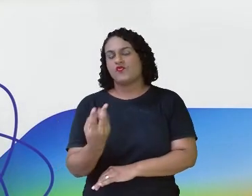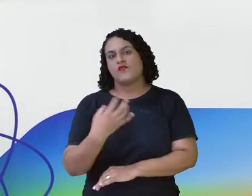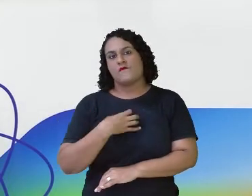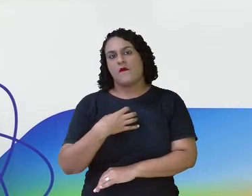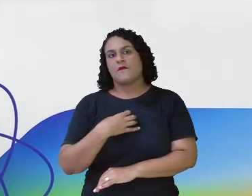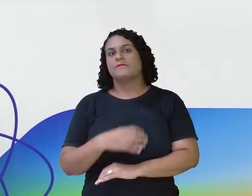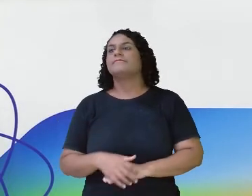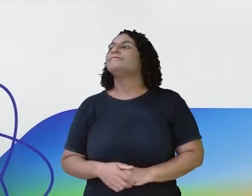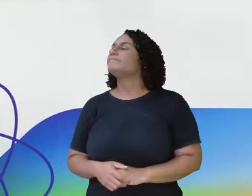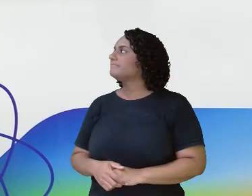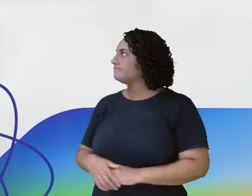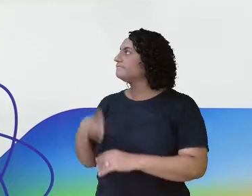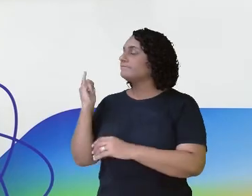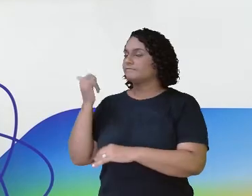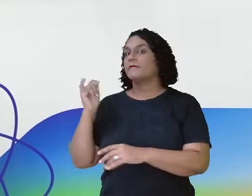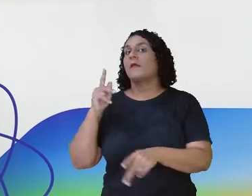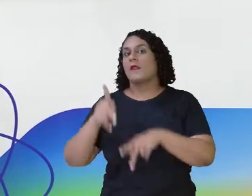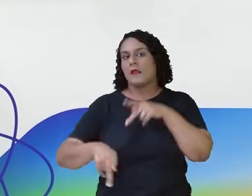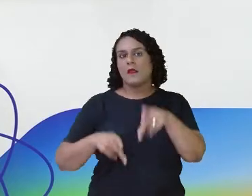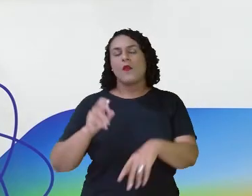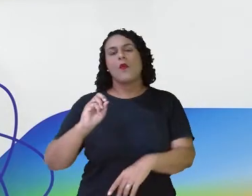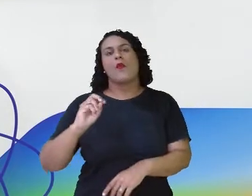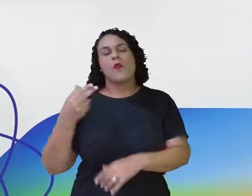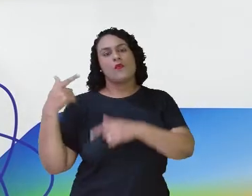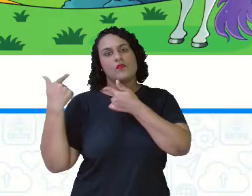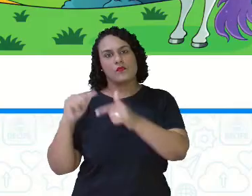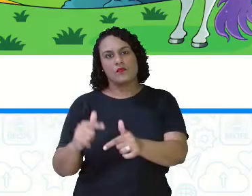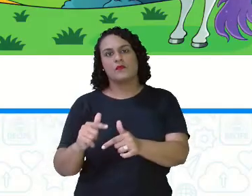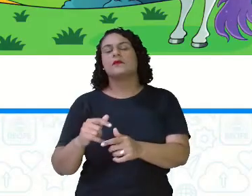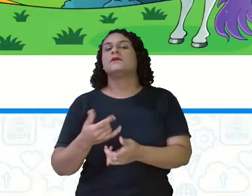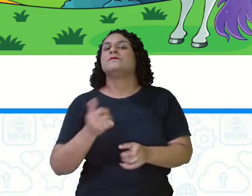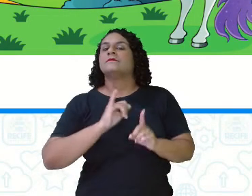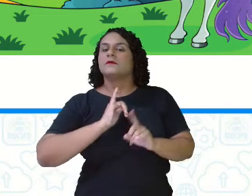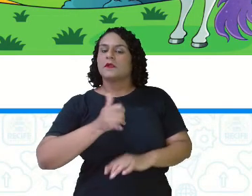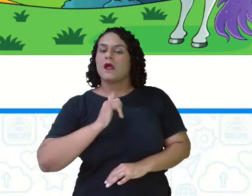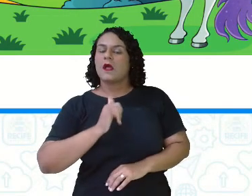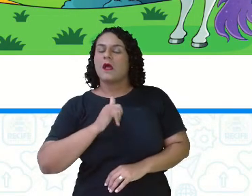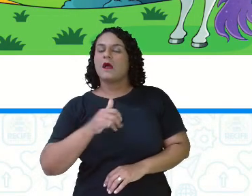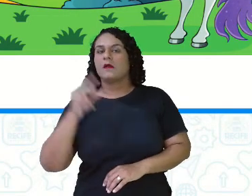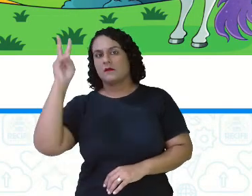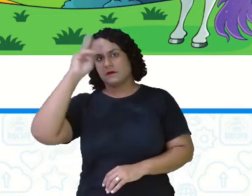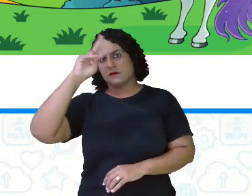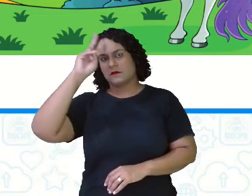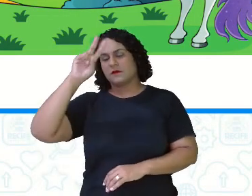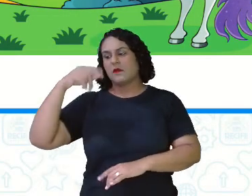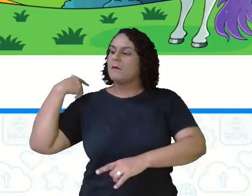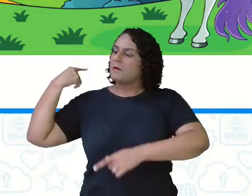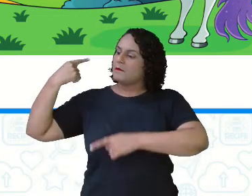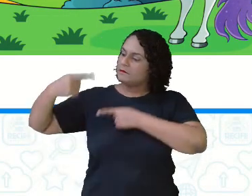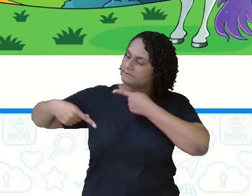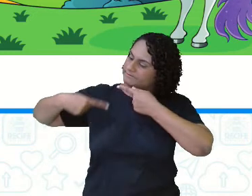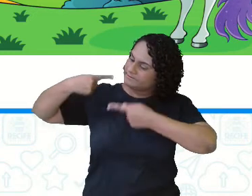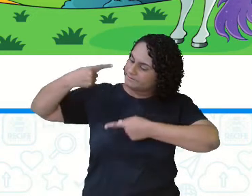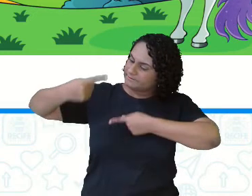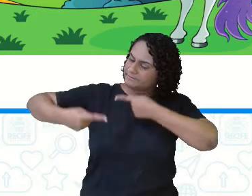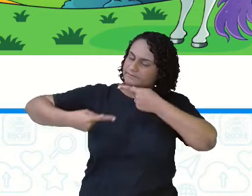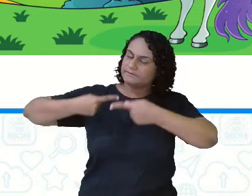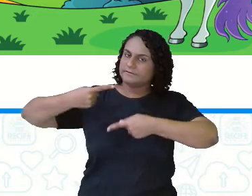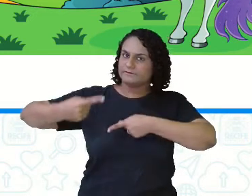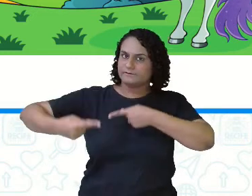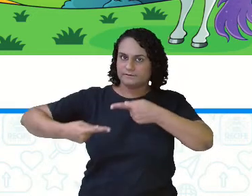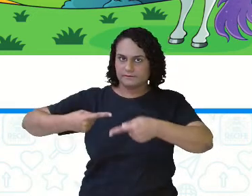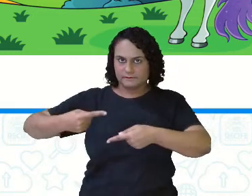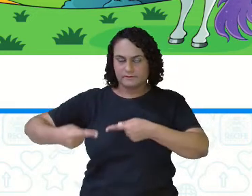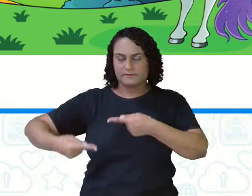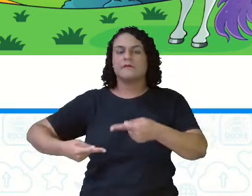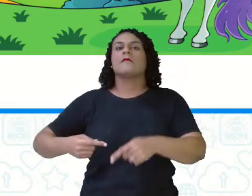contos populares ou tradicionais são aqueles que narram histórias transmitidas de uma geração para outra, ou seja,